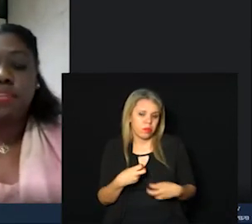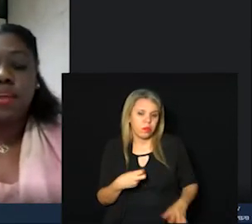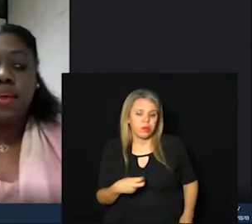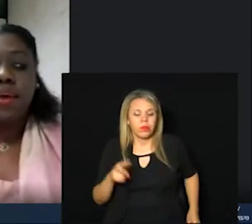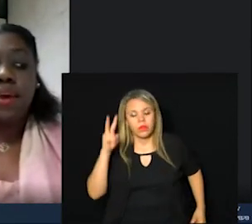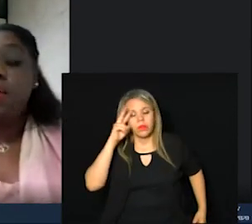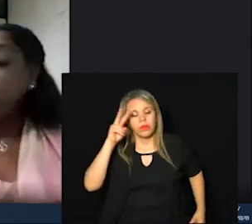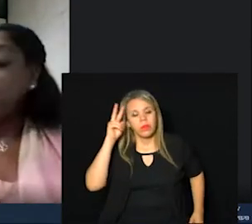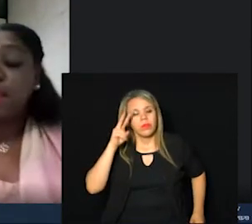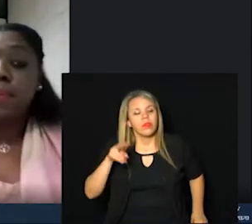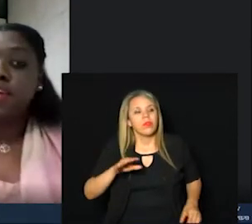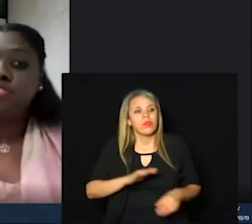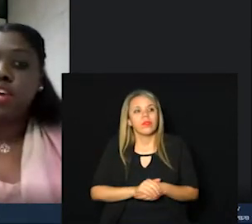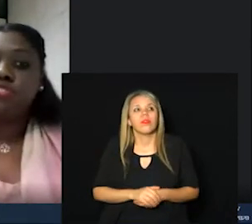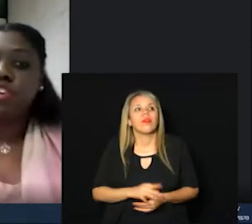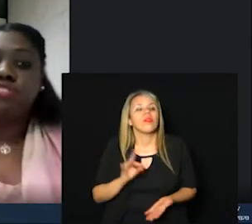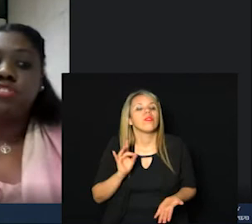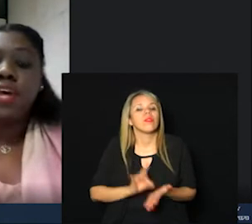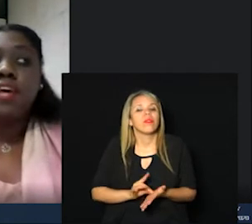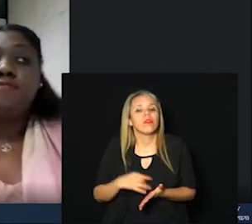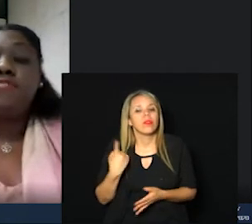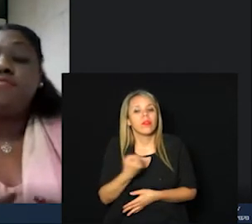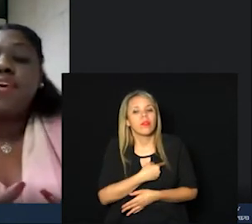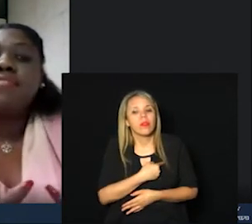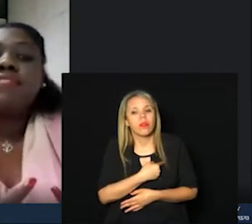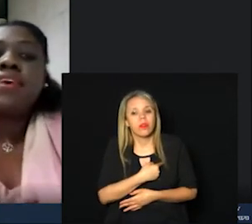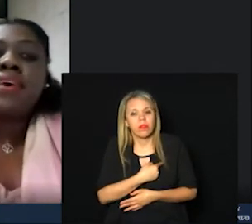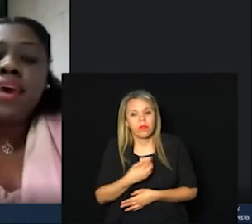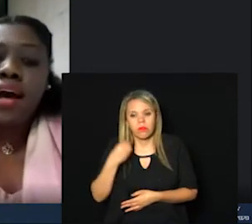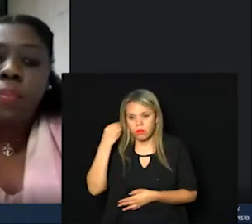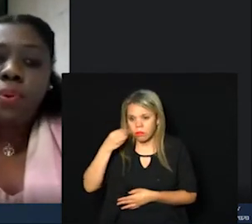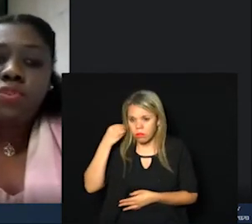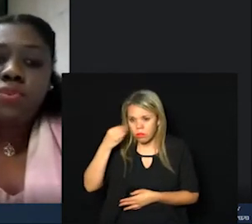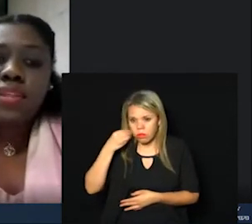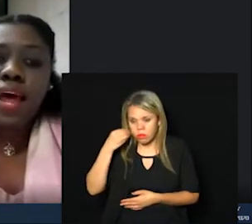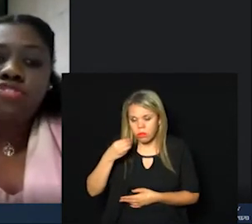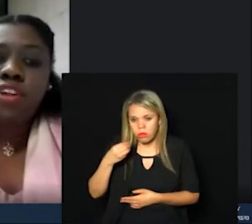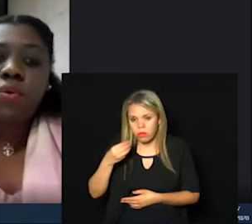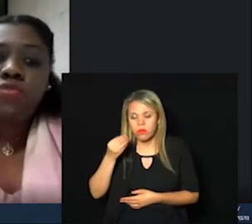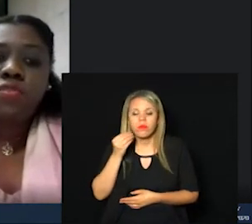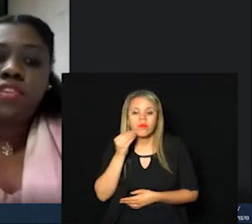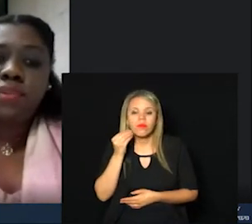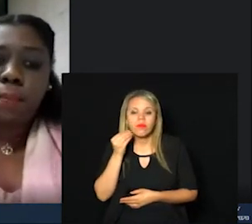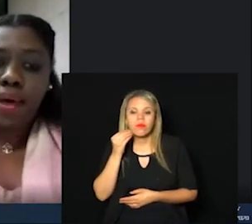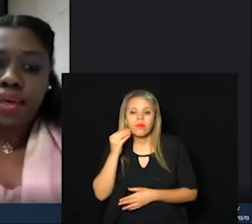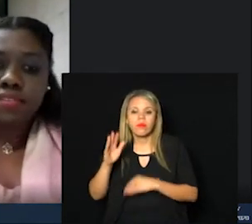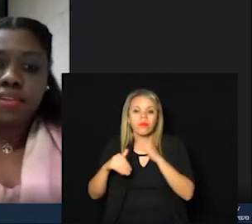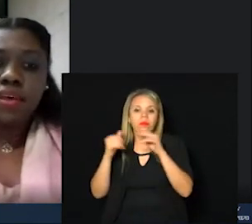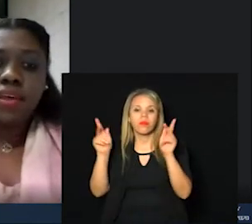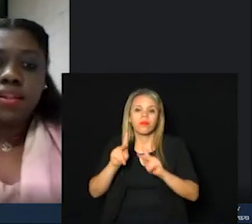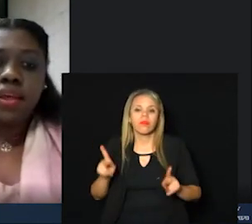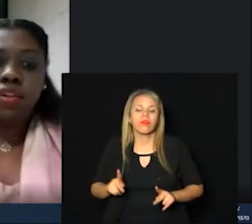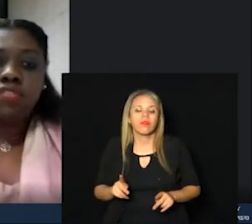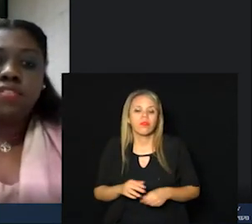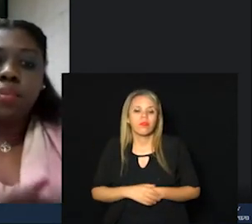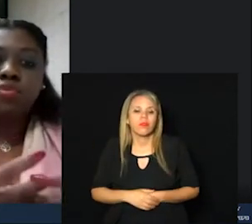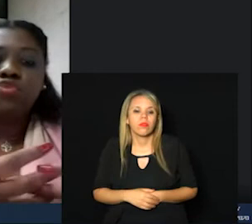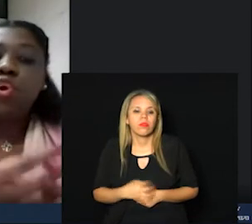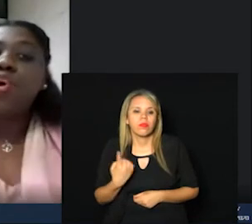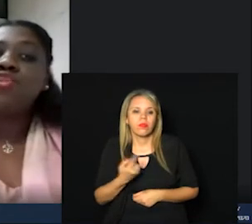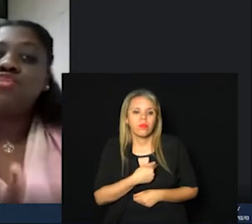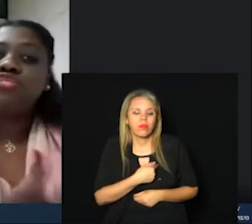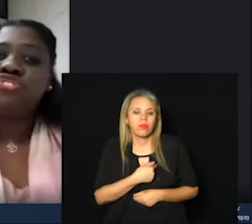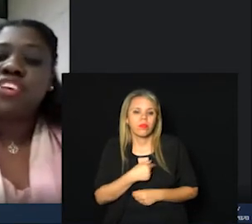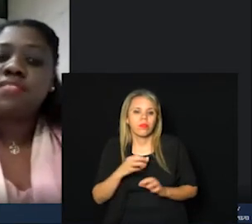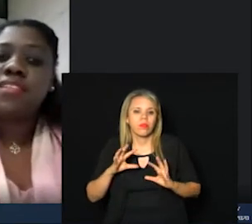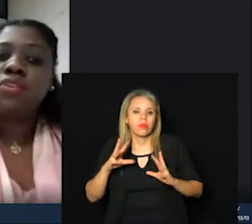histórias, concretamente que a gente vivencia a oportunidade da construção da paz, né? Nós estamos